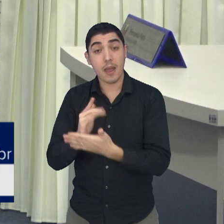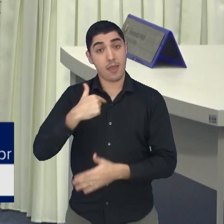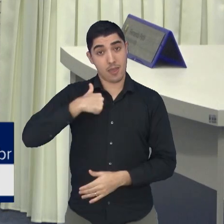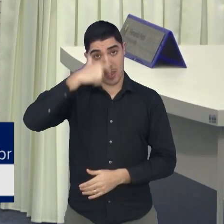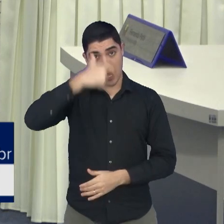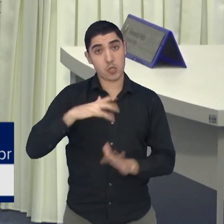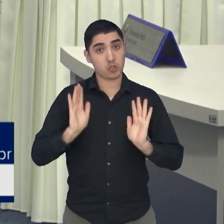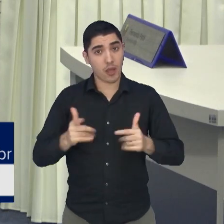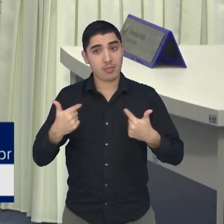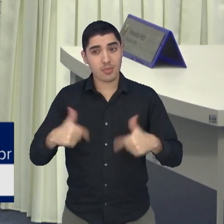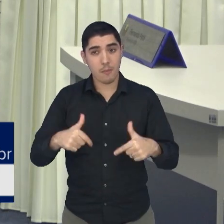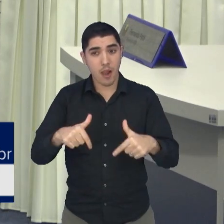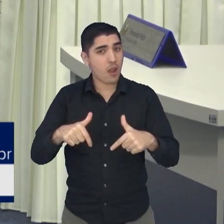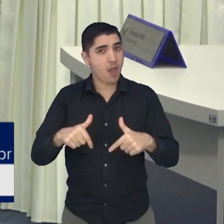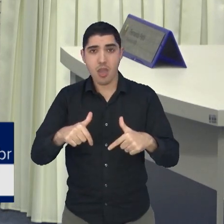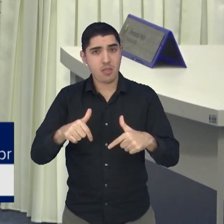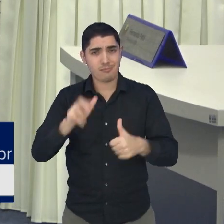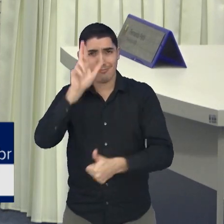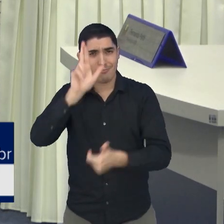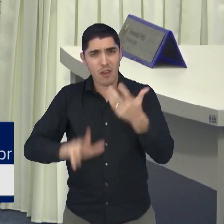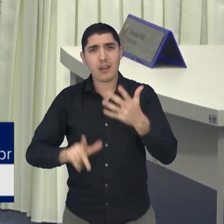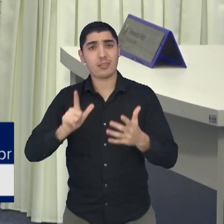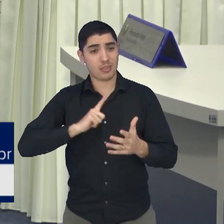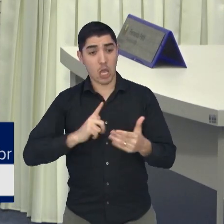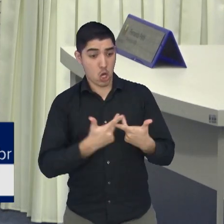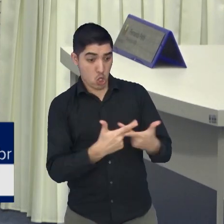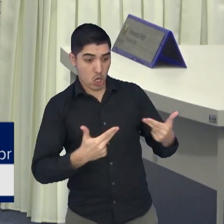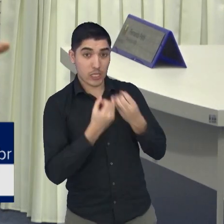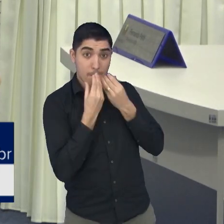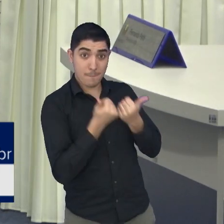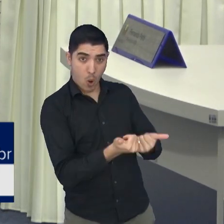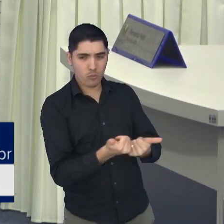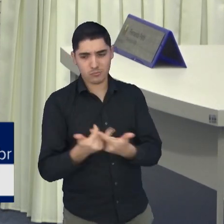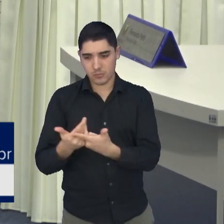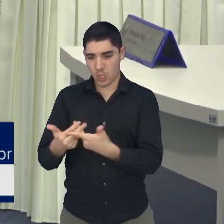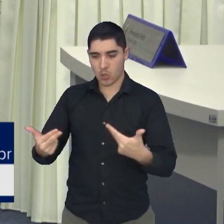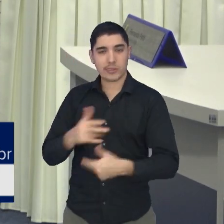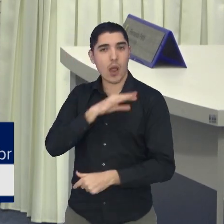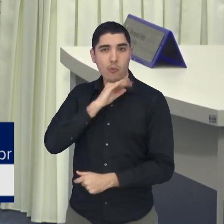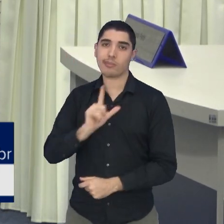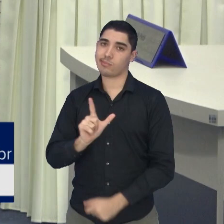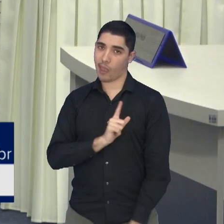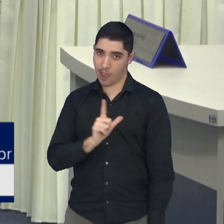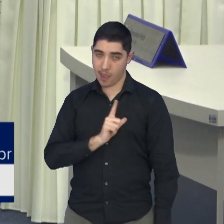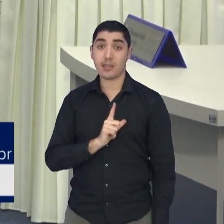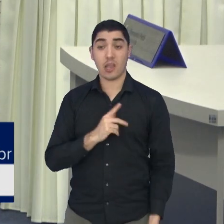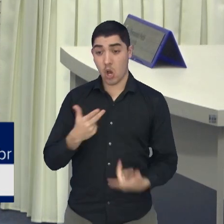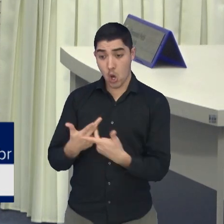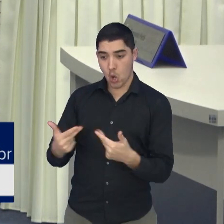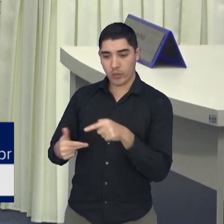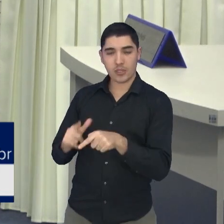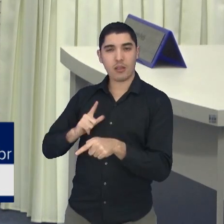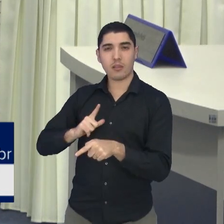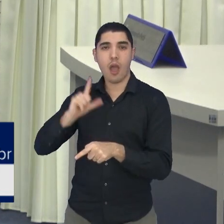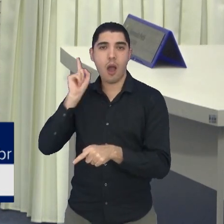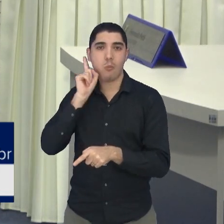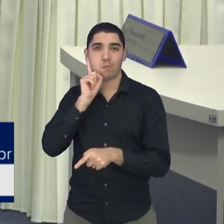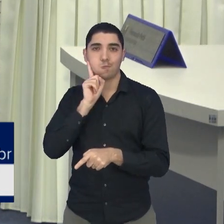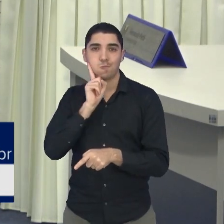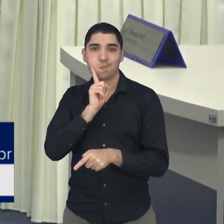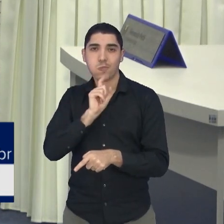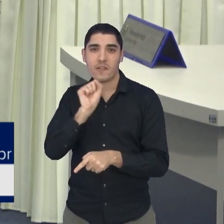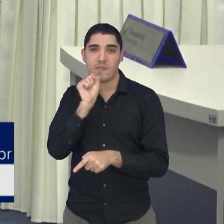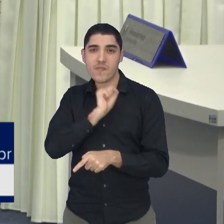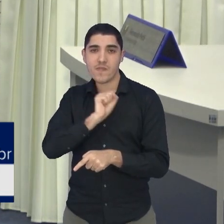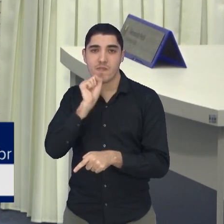várias campanhas, vendi tudo. Coisas boas e coisas ruins também. Coisas estragadas, às vezes, que às vezes